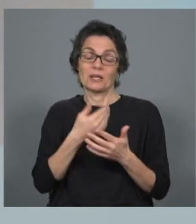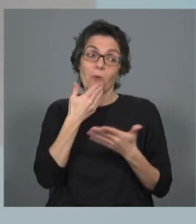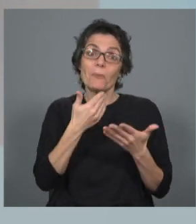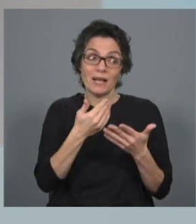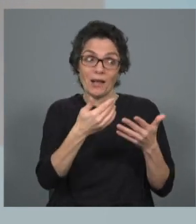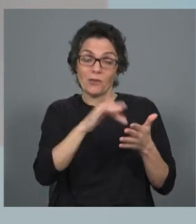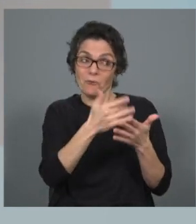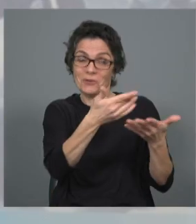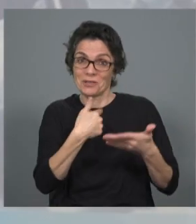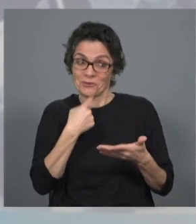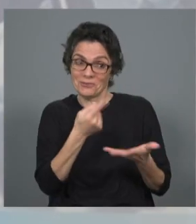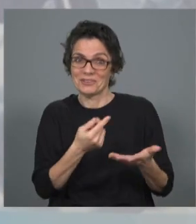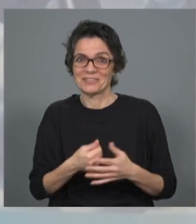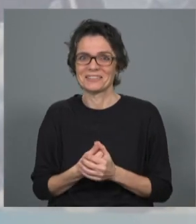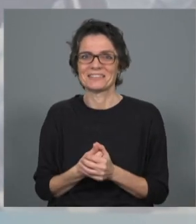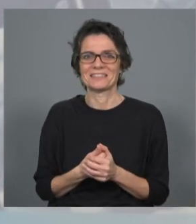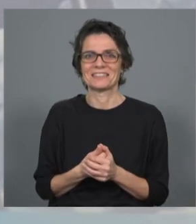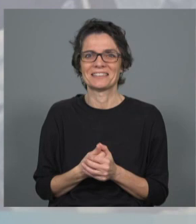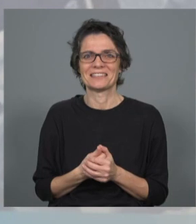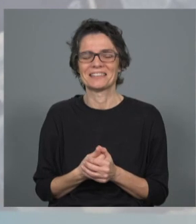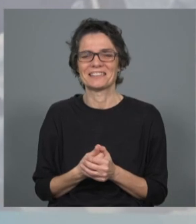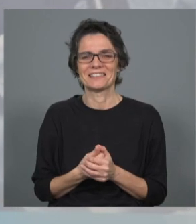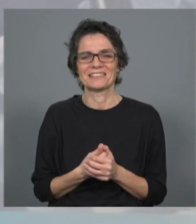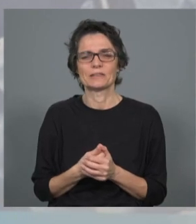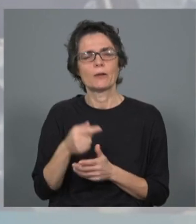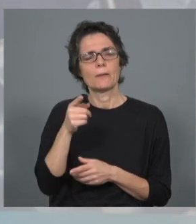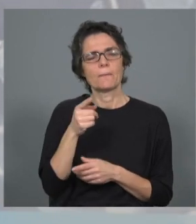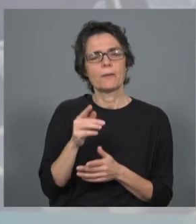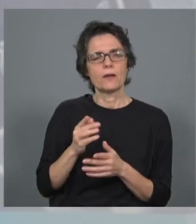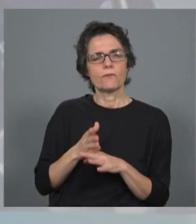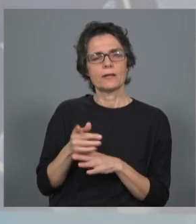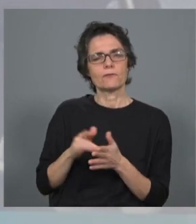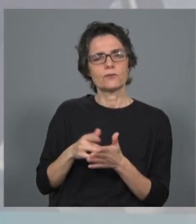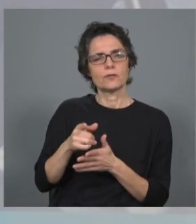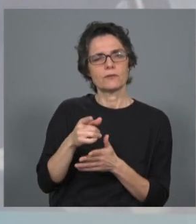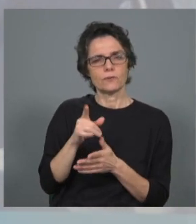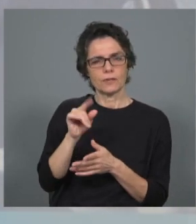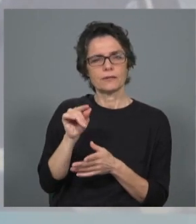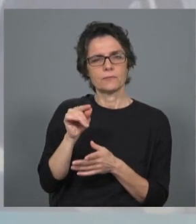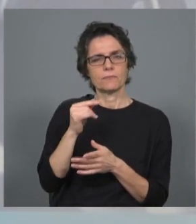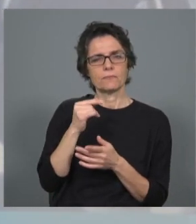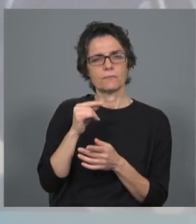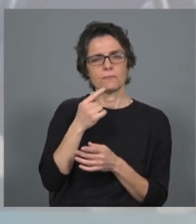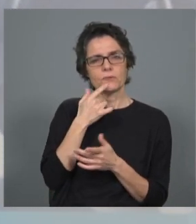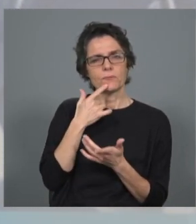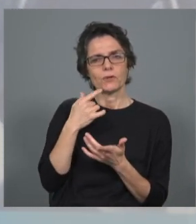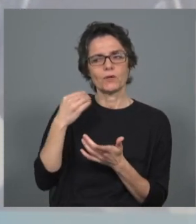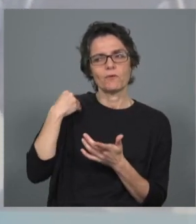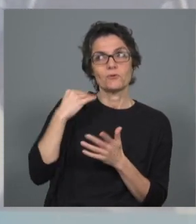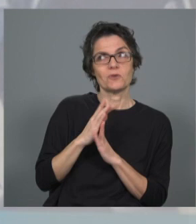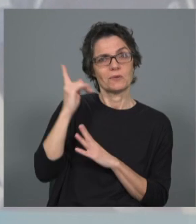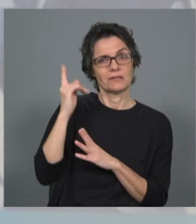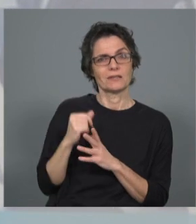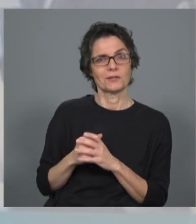Porque foi nesse ambiente também que aconteceu a descoberta de uma vocação, e depois até o caminho